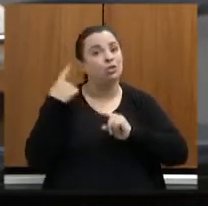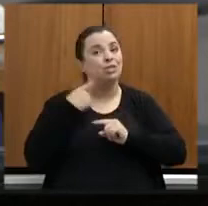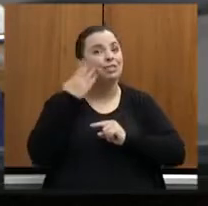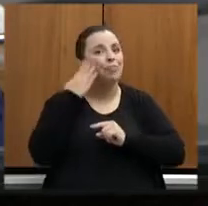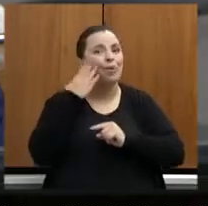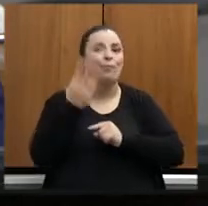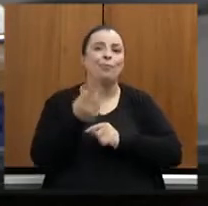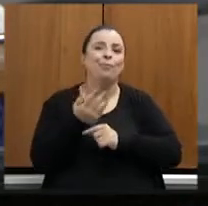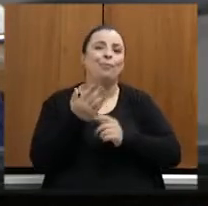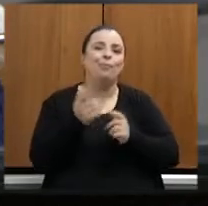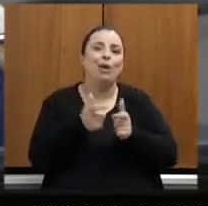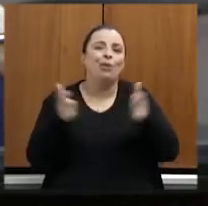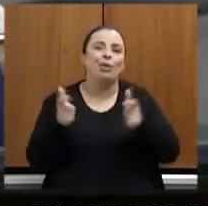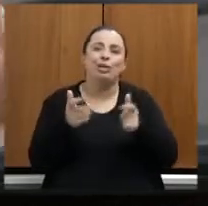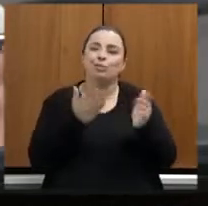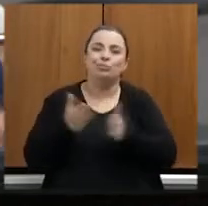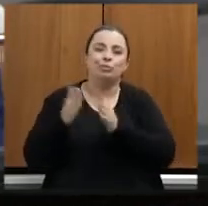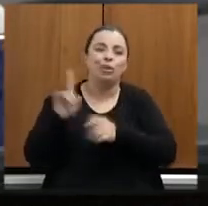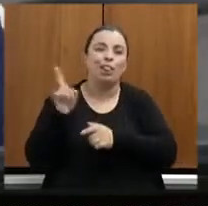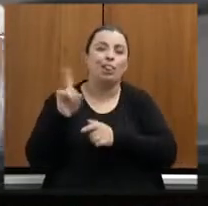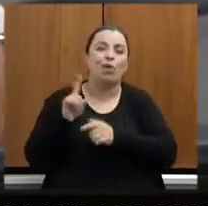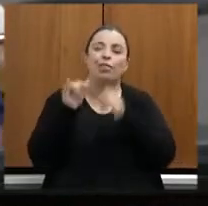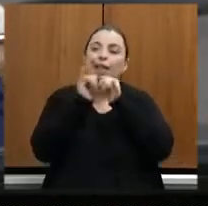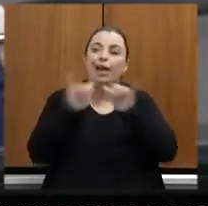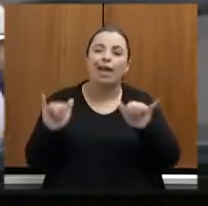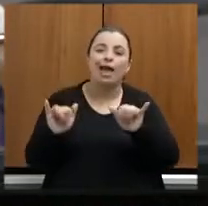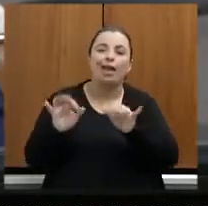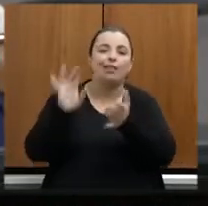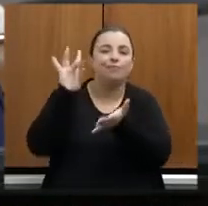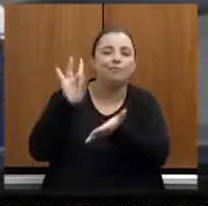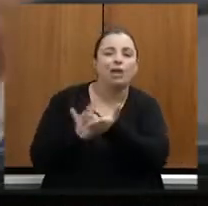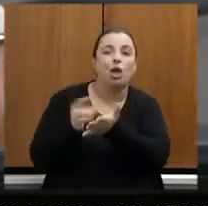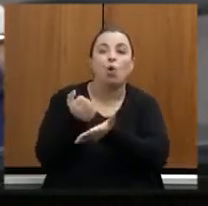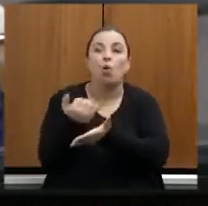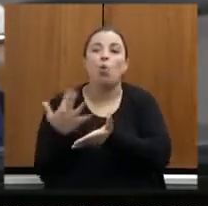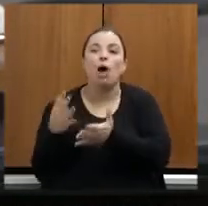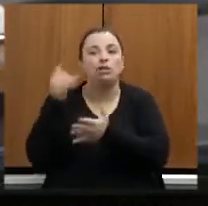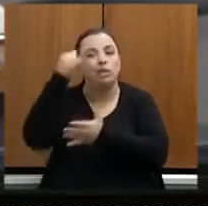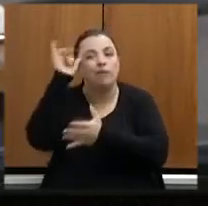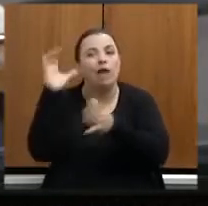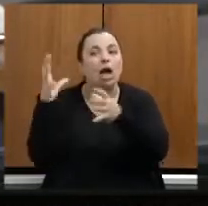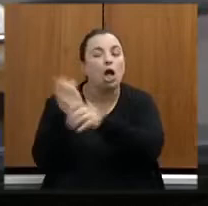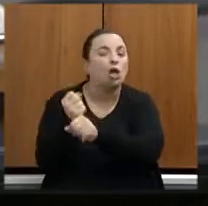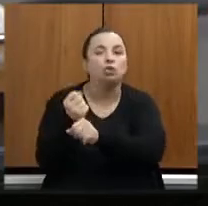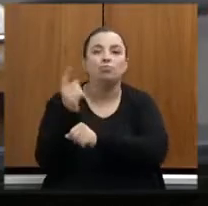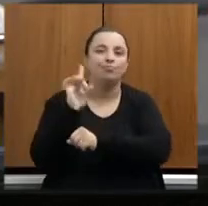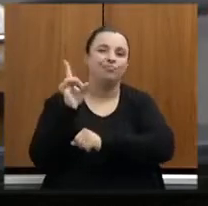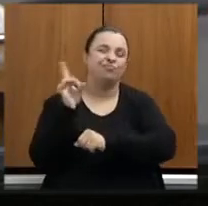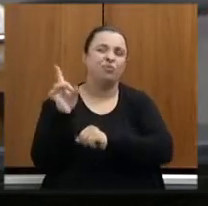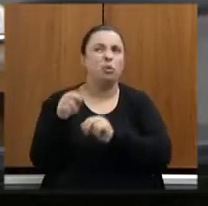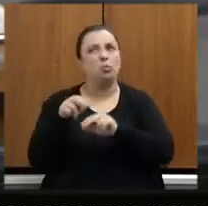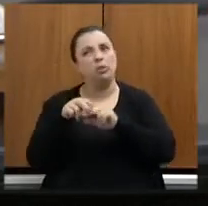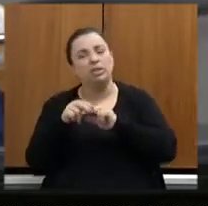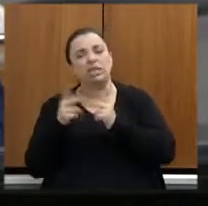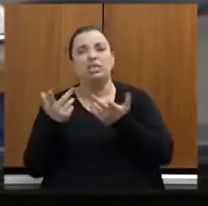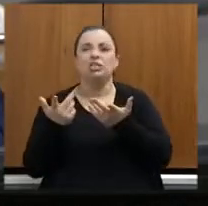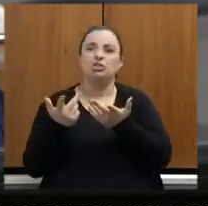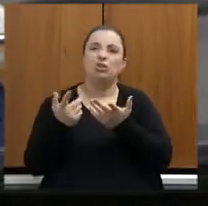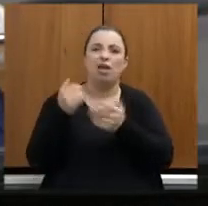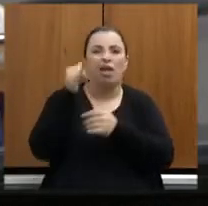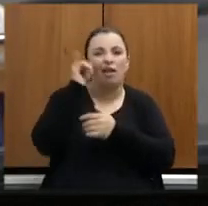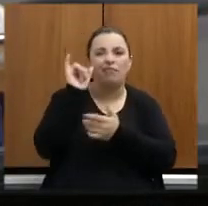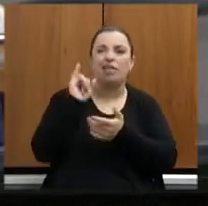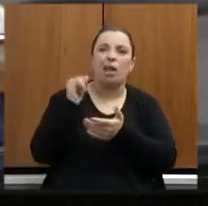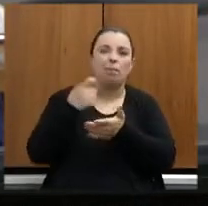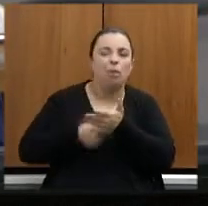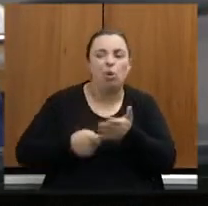rebanho que tem por questões fiscais questões legais questões familiares e outras menos sanitárias né eles não declaram que a gente já